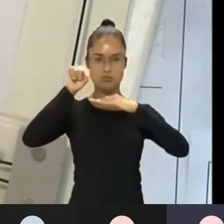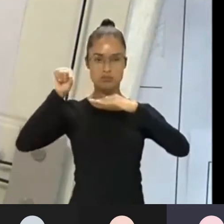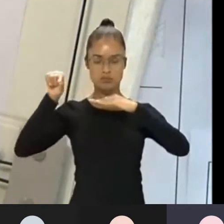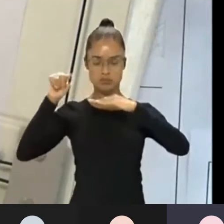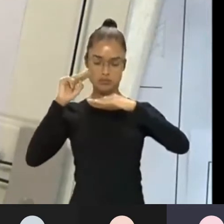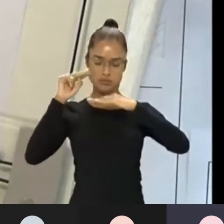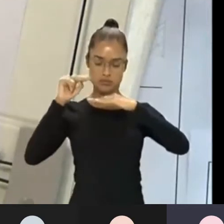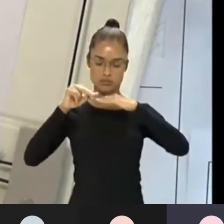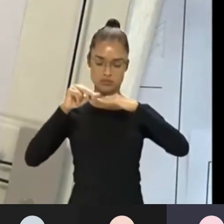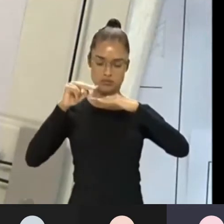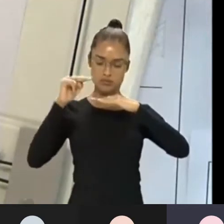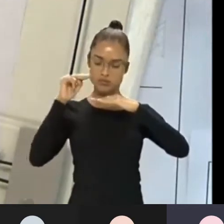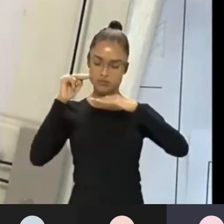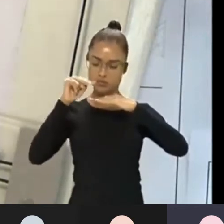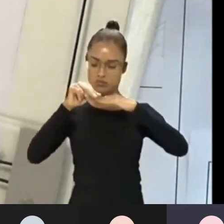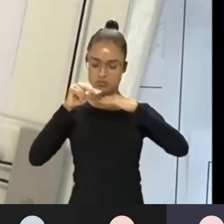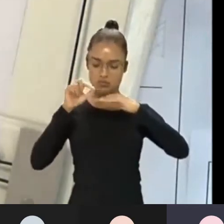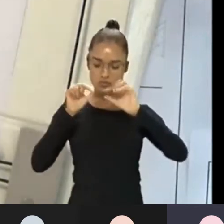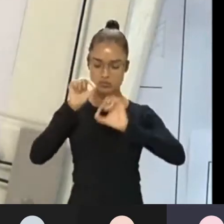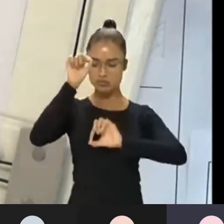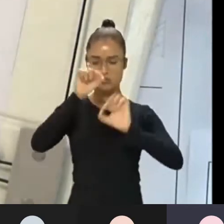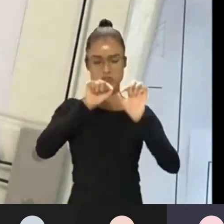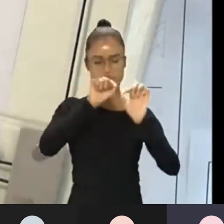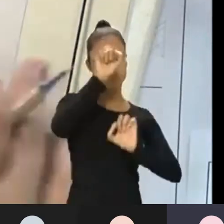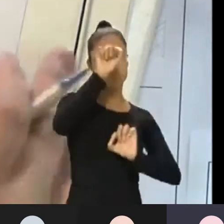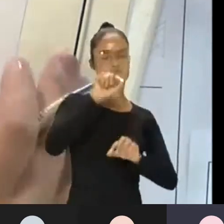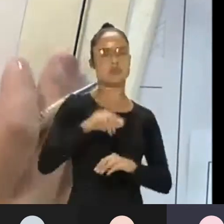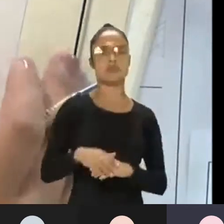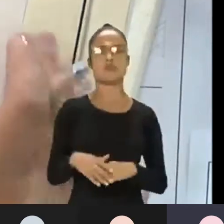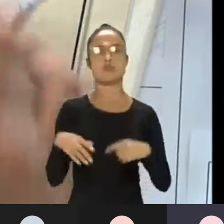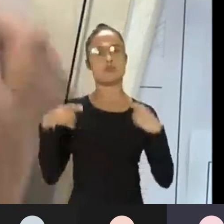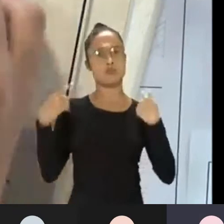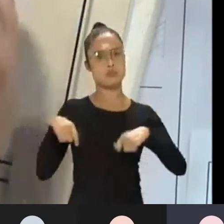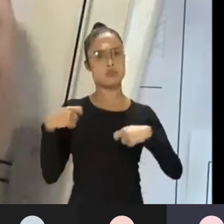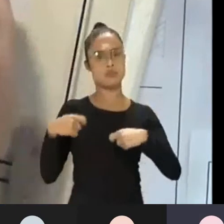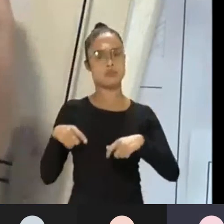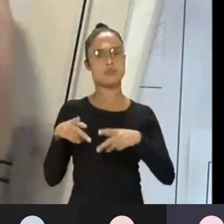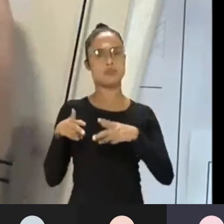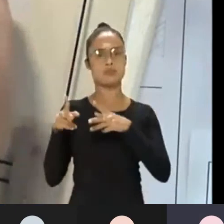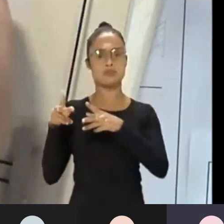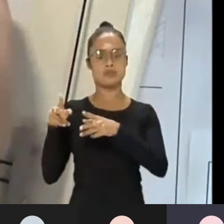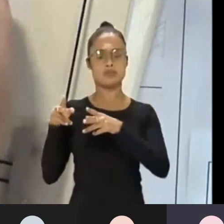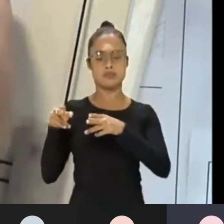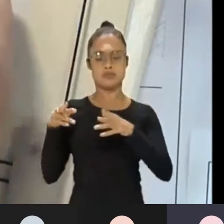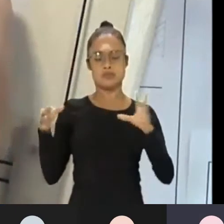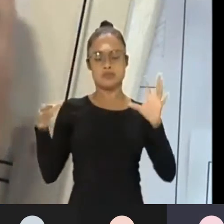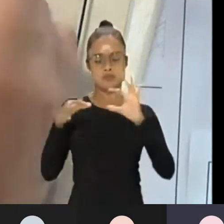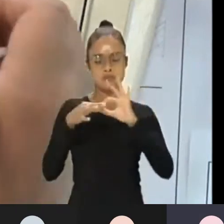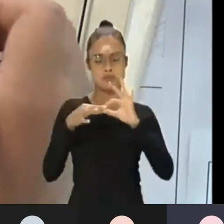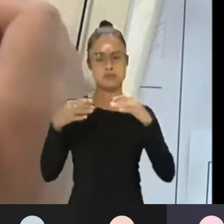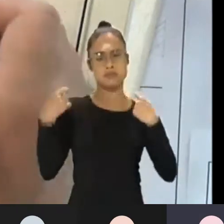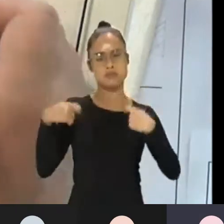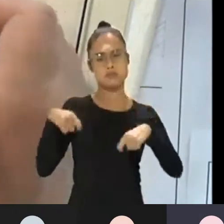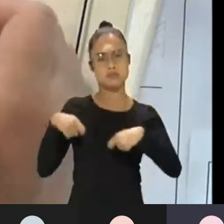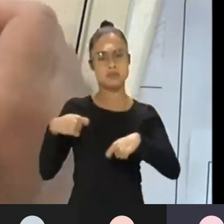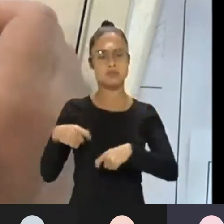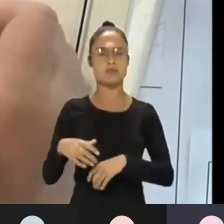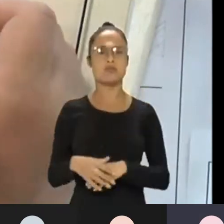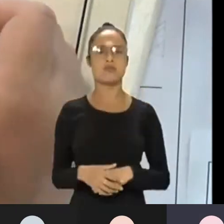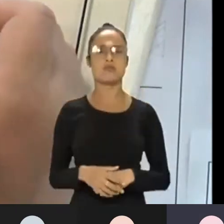e tem que estar em correspondência. Na vista lateral, eu posso fazer algumas linhas aqui, ó, só